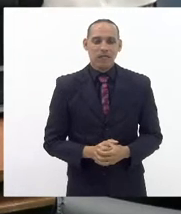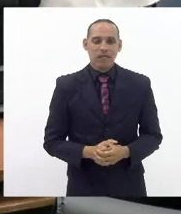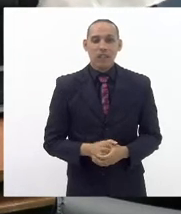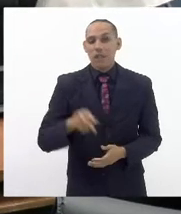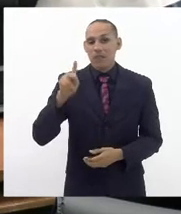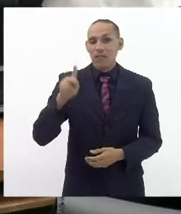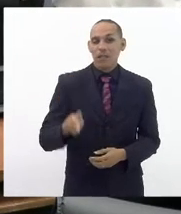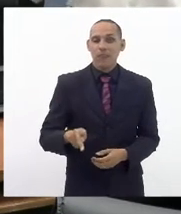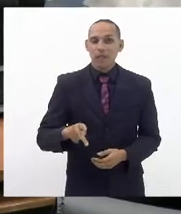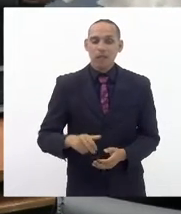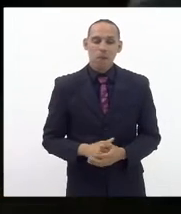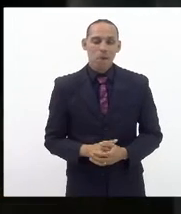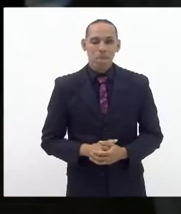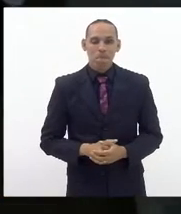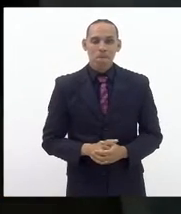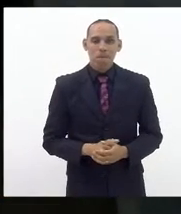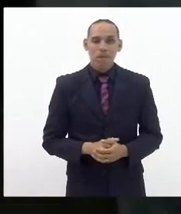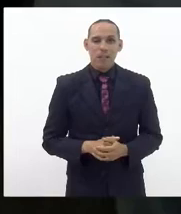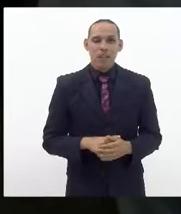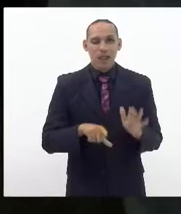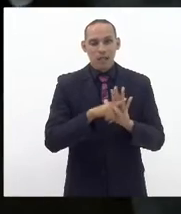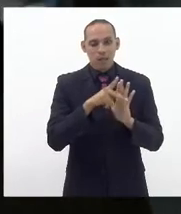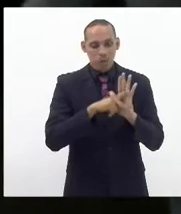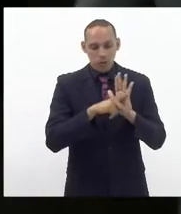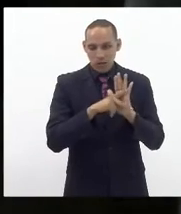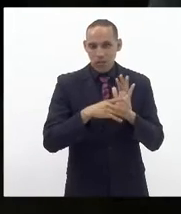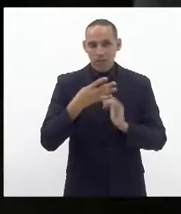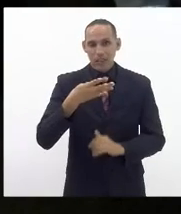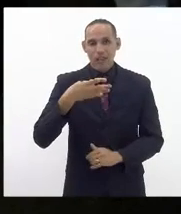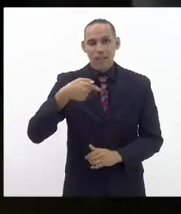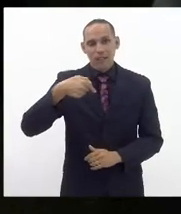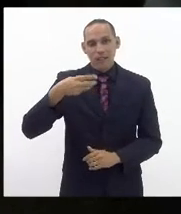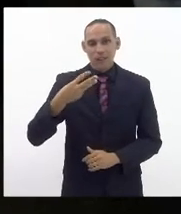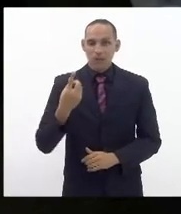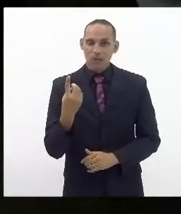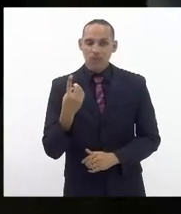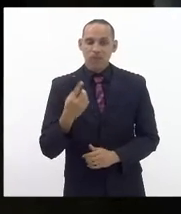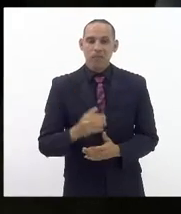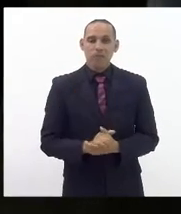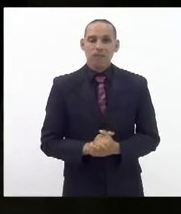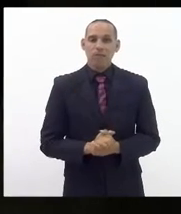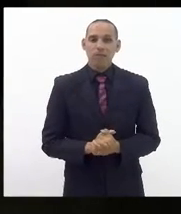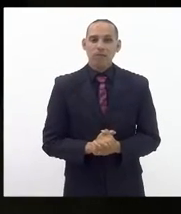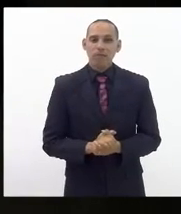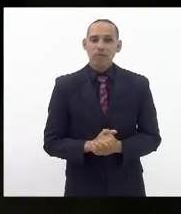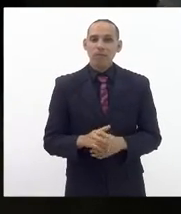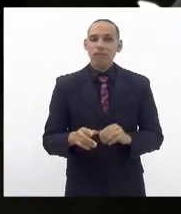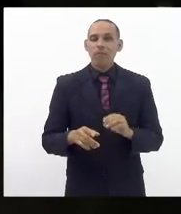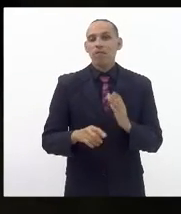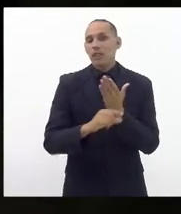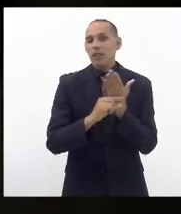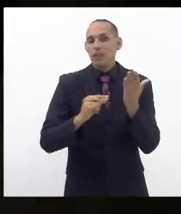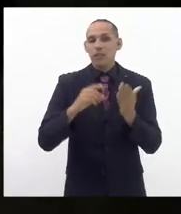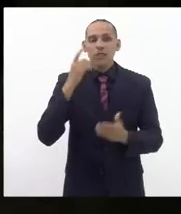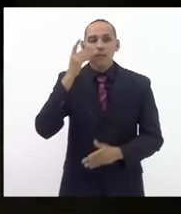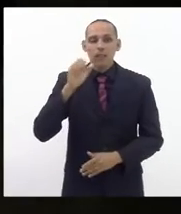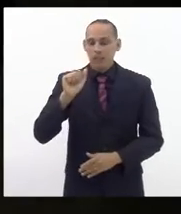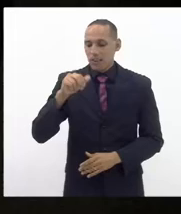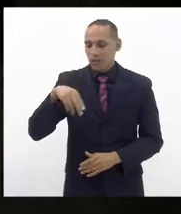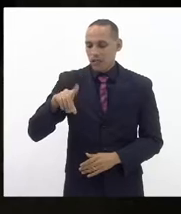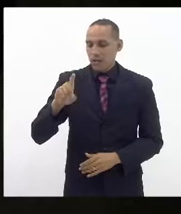Senhora Presidente, projeto de lei 4731, de autoria do deputado Anderson